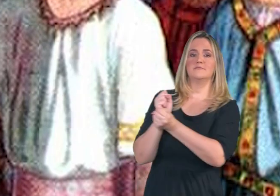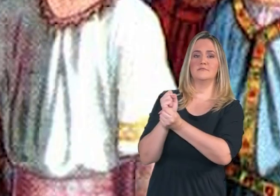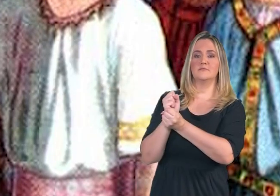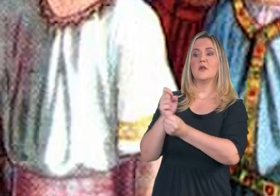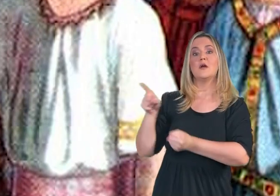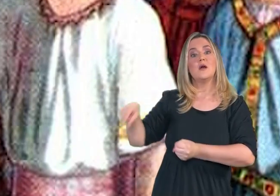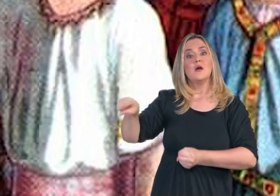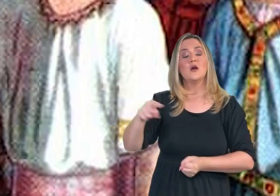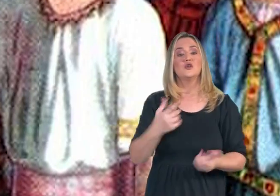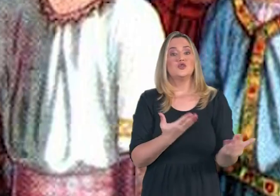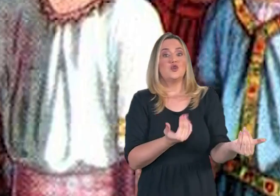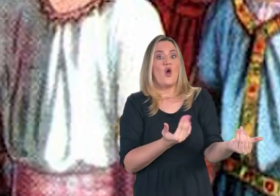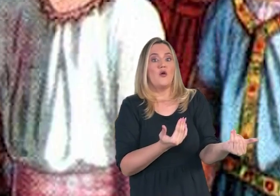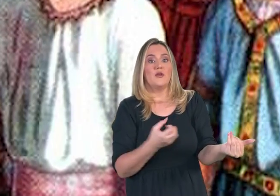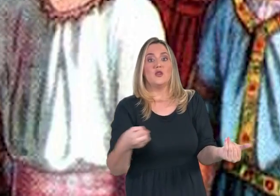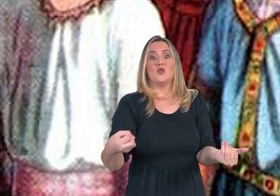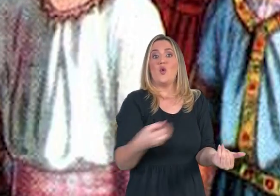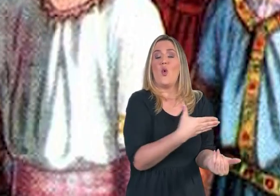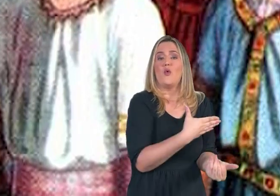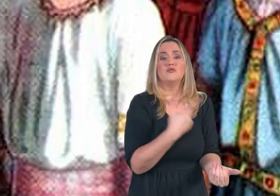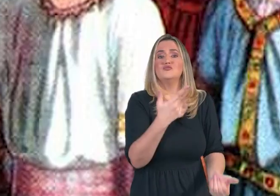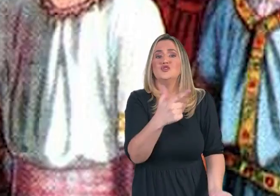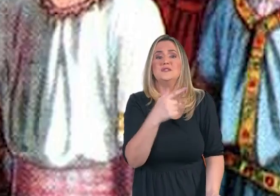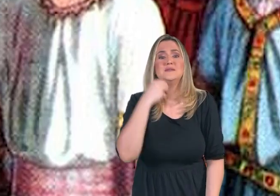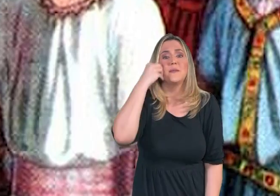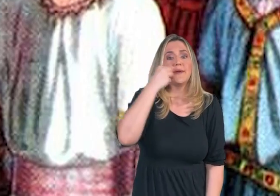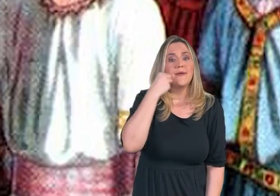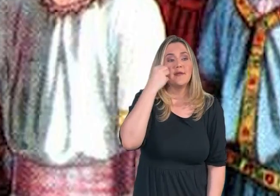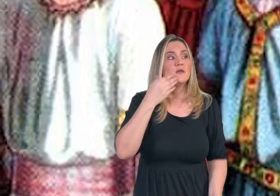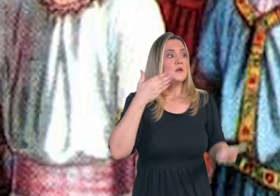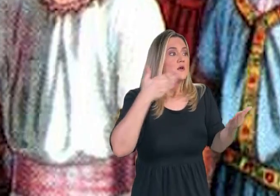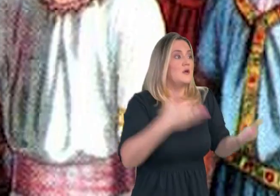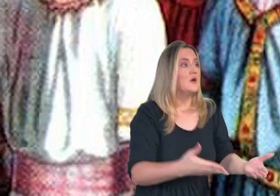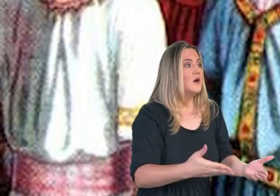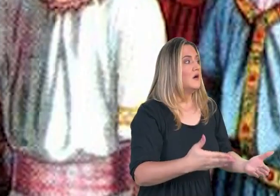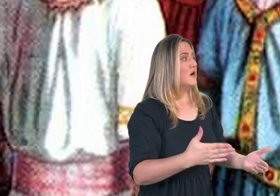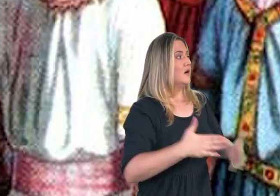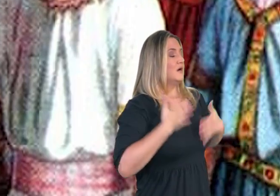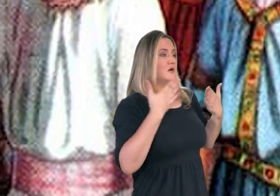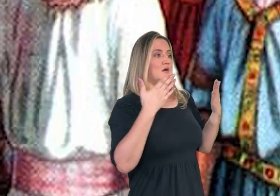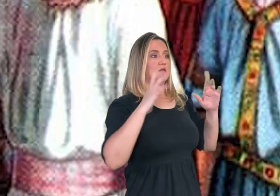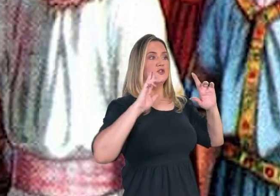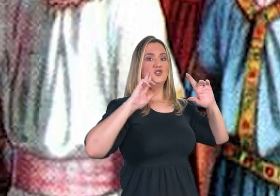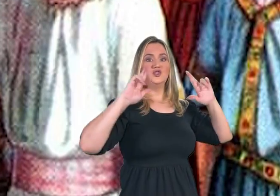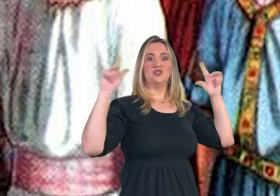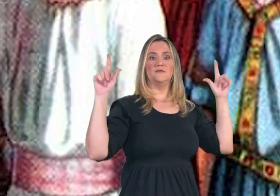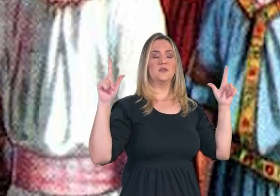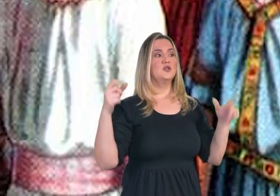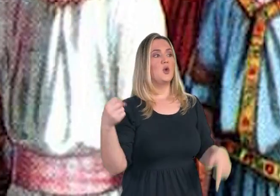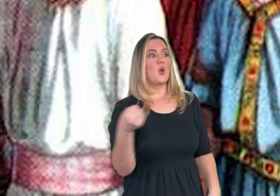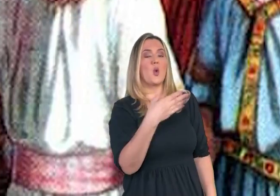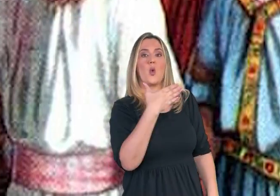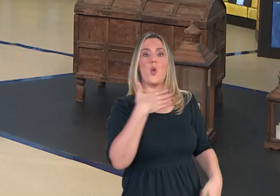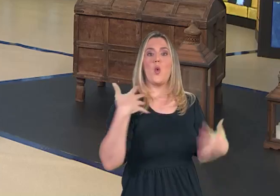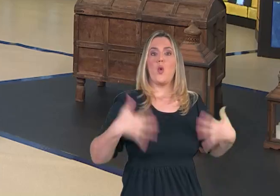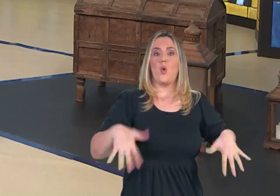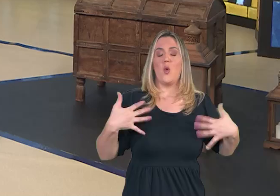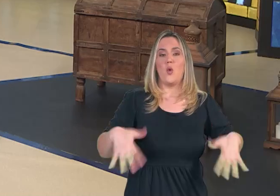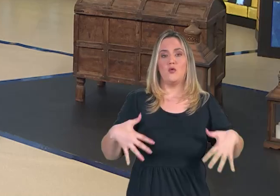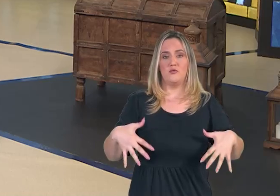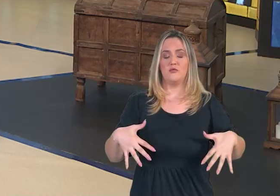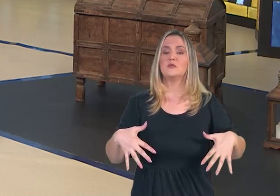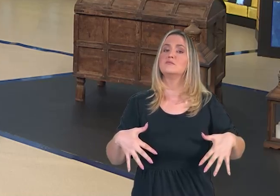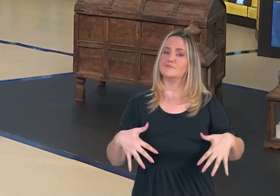trauma emocional da remoção forçada do seu país, mas também com a estranheza absoluta daquele novo lugar em que estavam.